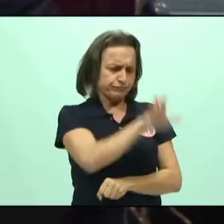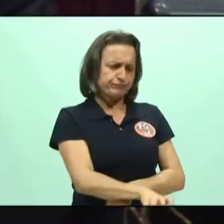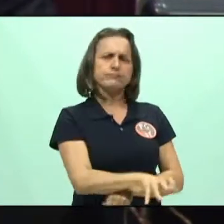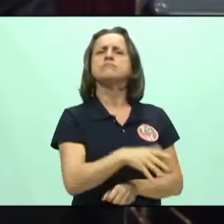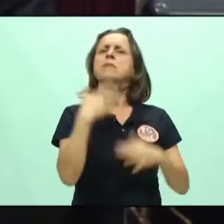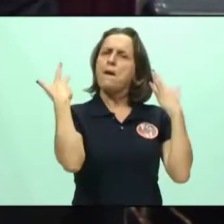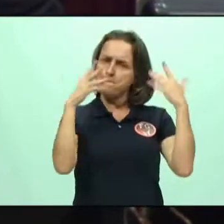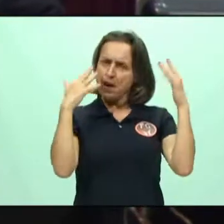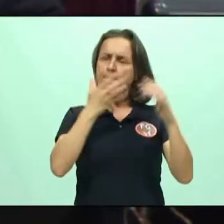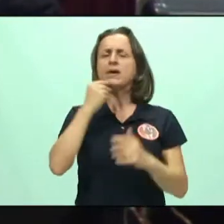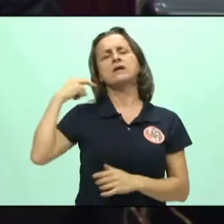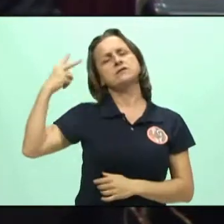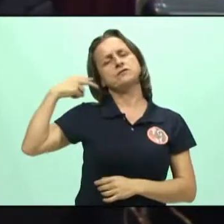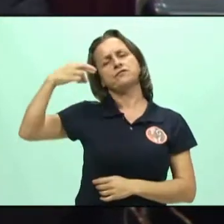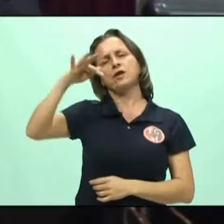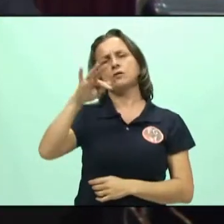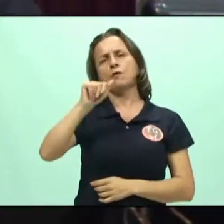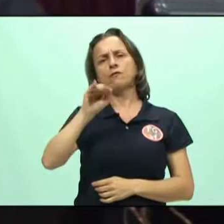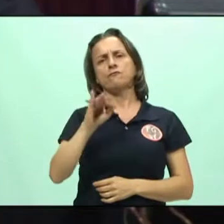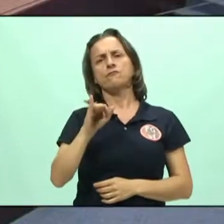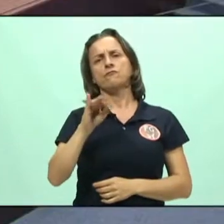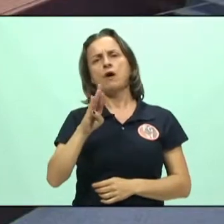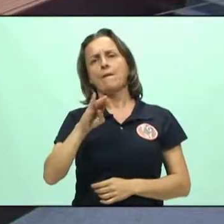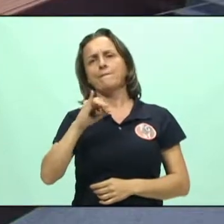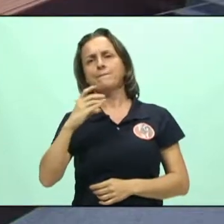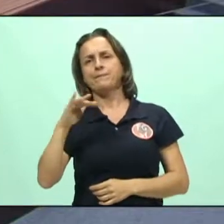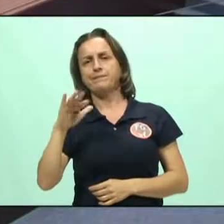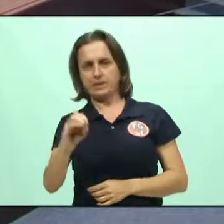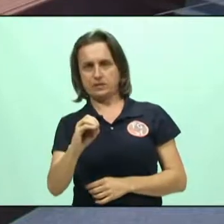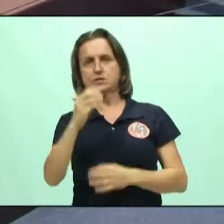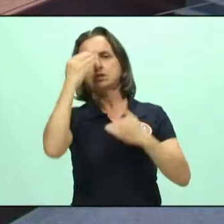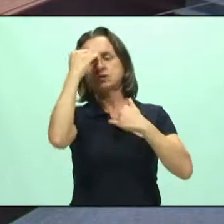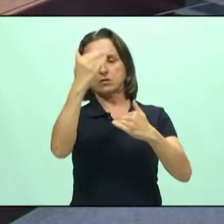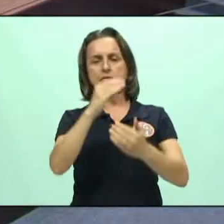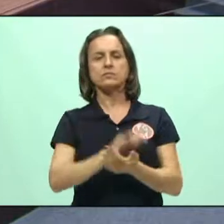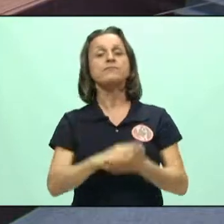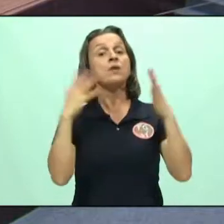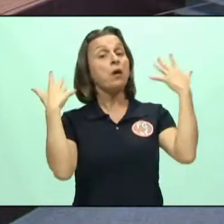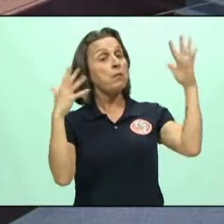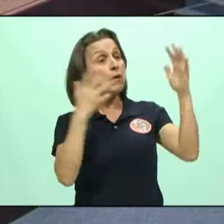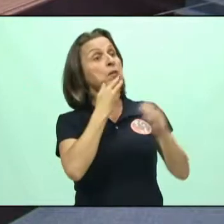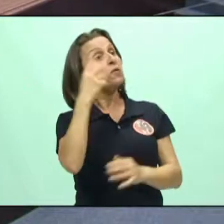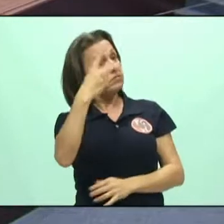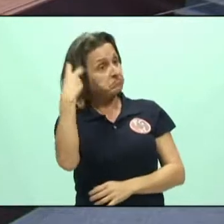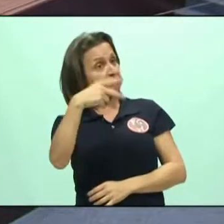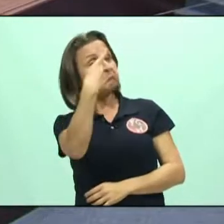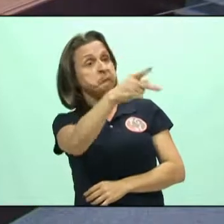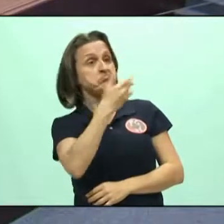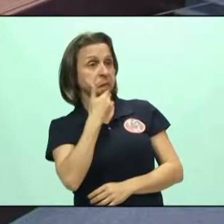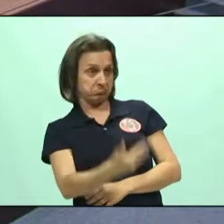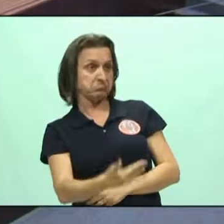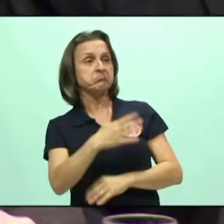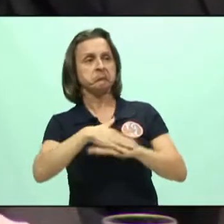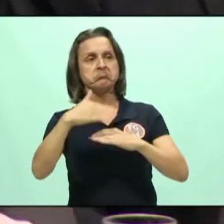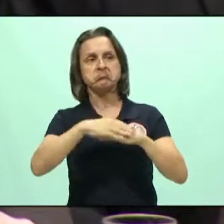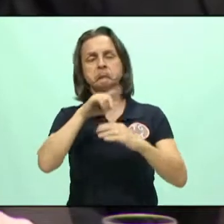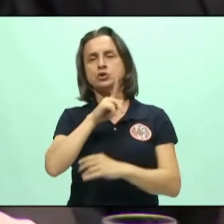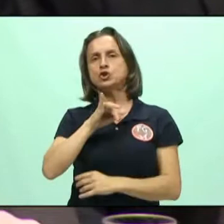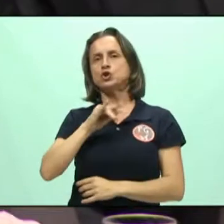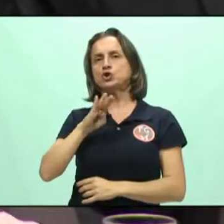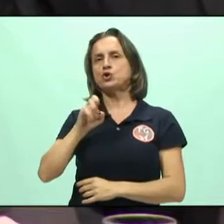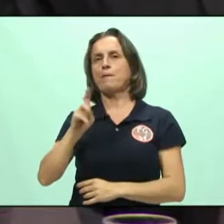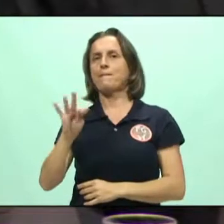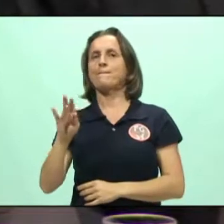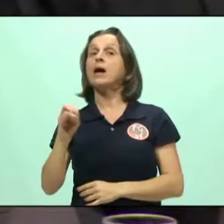Parabéns ao Vereador Fabrício e obrigado Rio Verde Vereador Parabéns Vereador pelo teu requerimento meu querido Gilberto parabéns